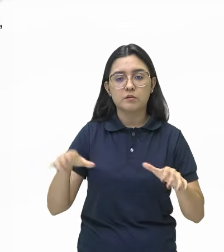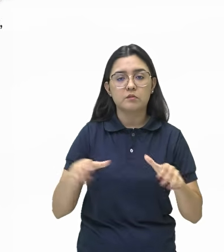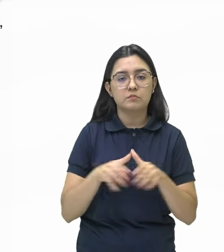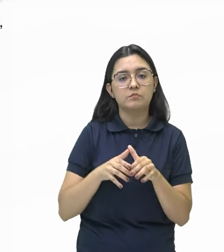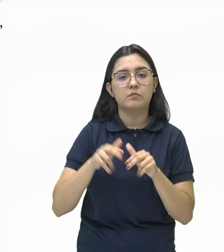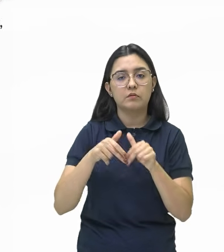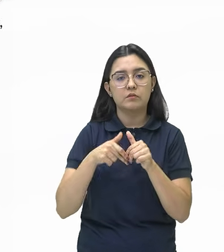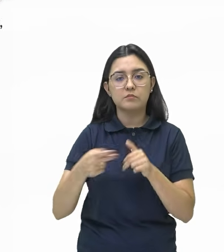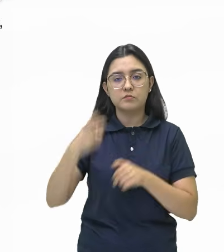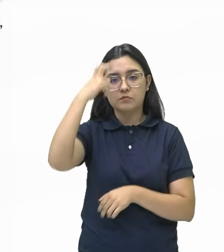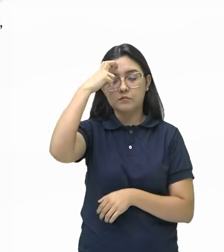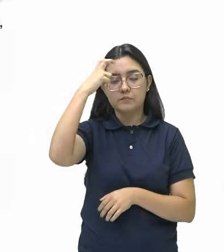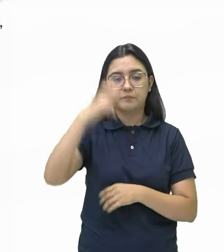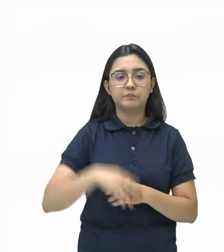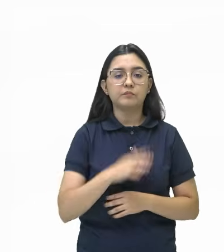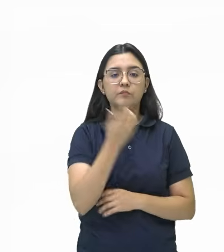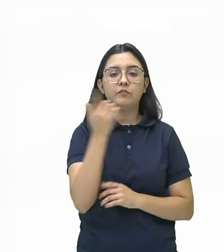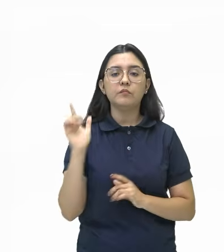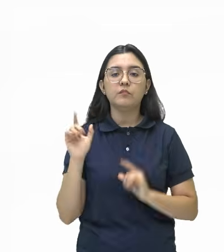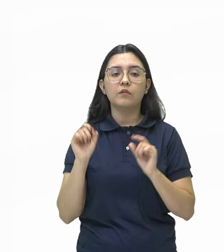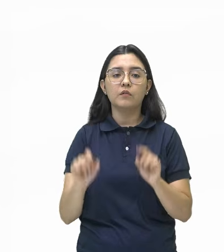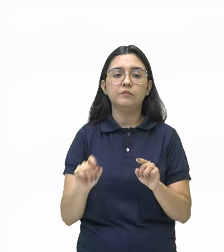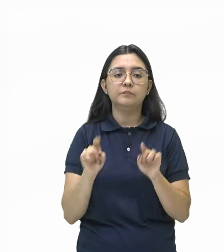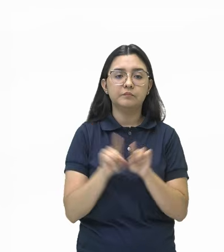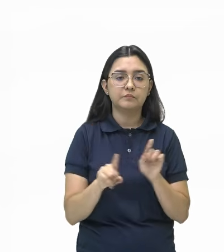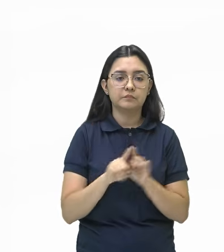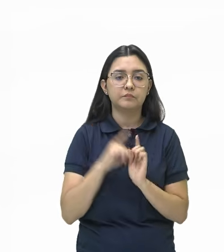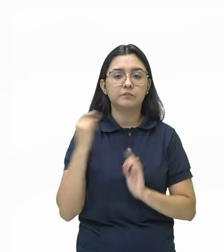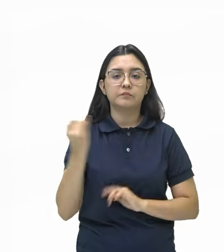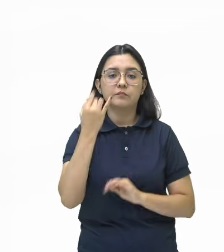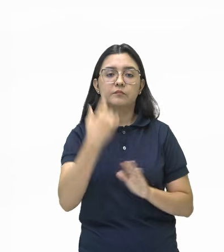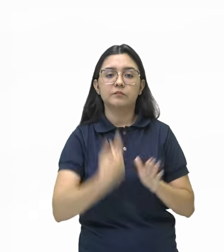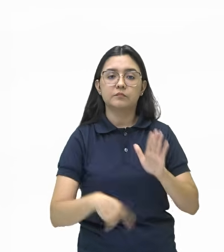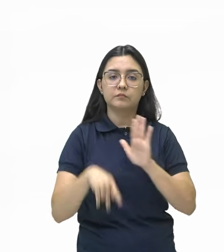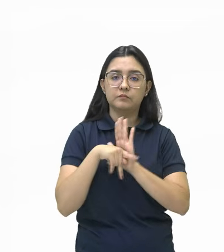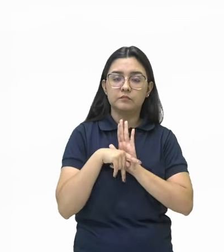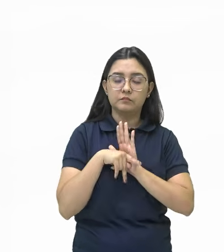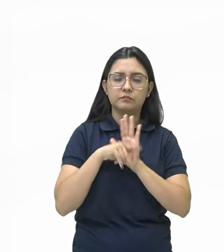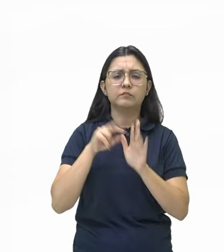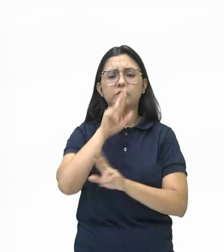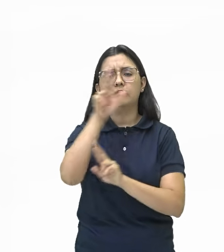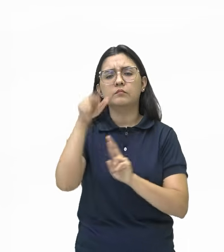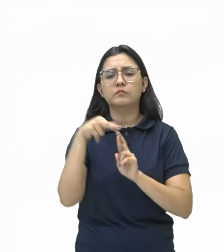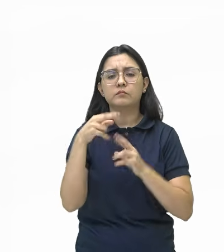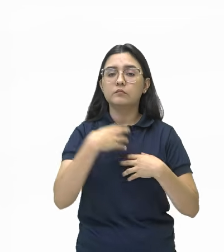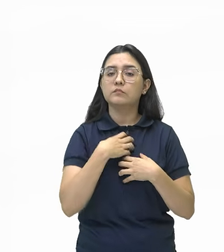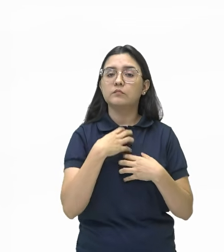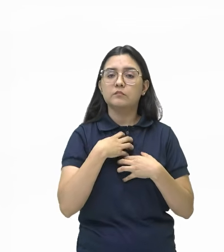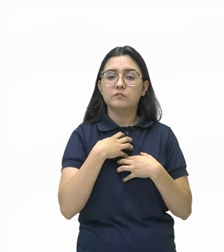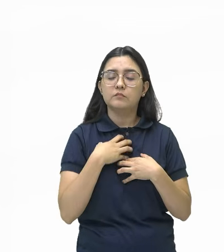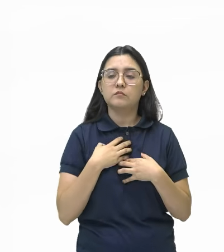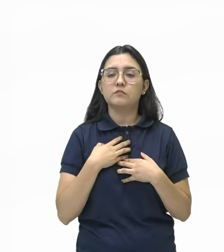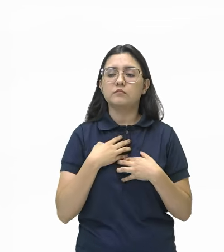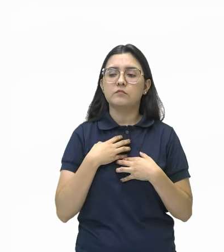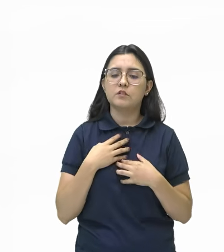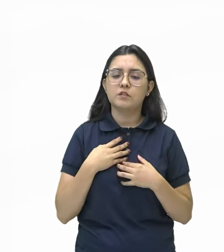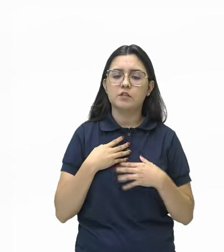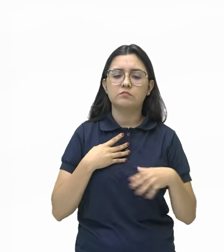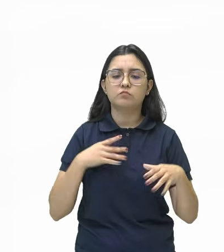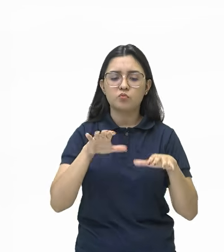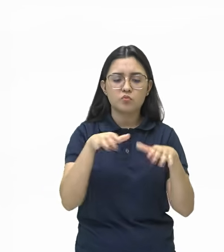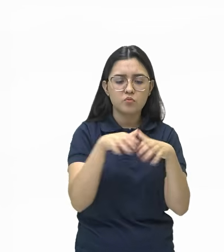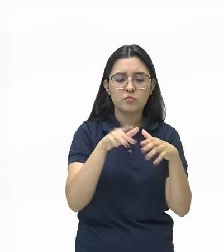cultura. Outro ponto também aqui importante é que esse pertencimento refere-se ao sentimento de fazer parte daquele